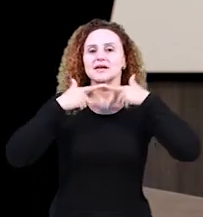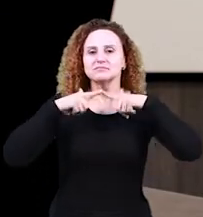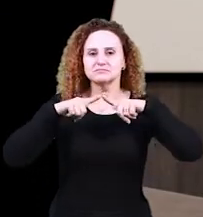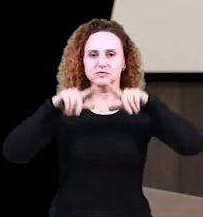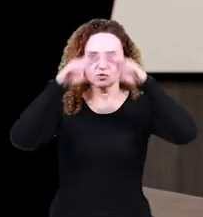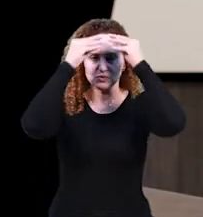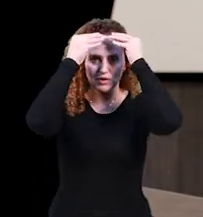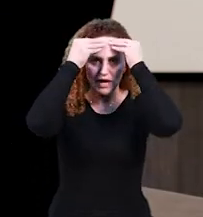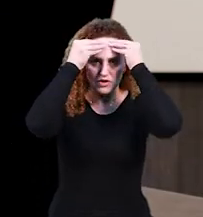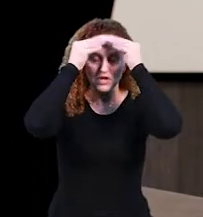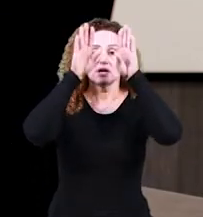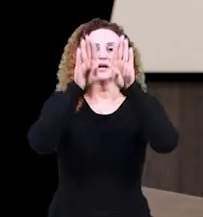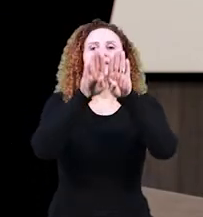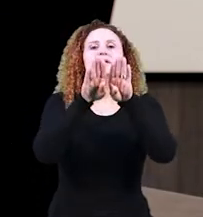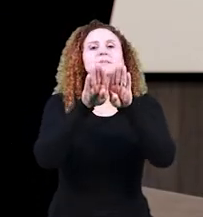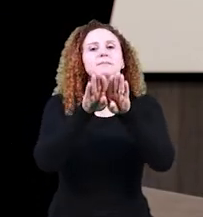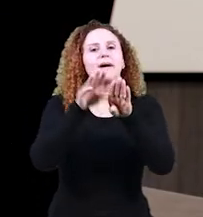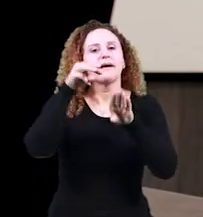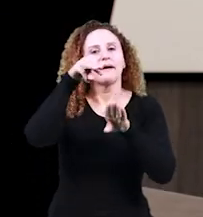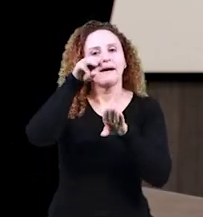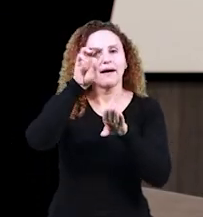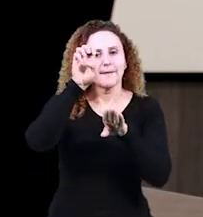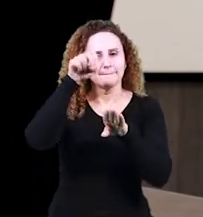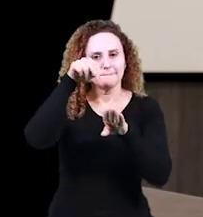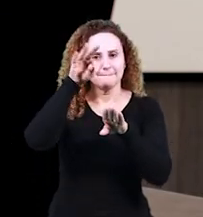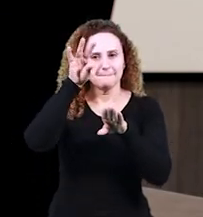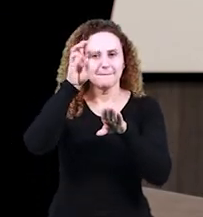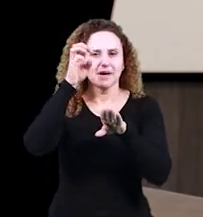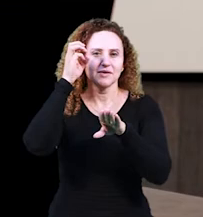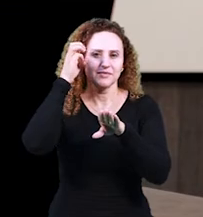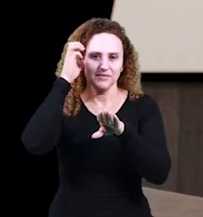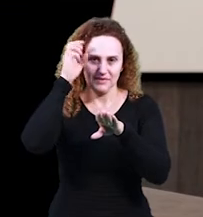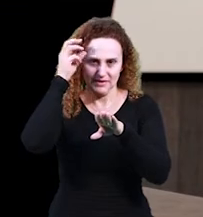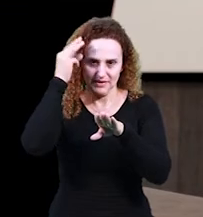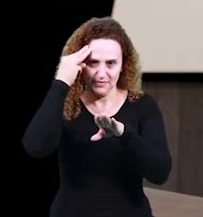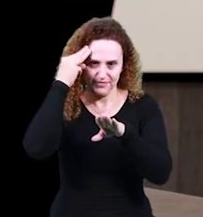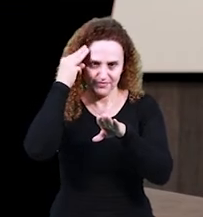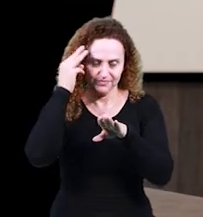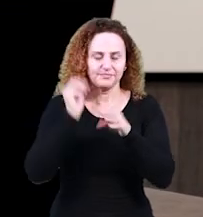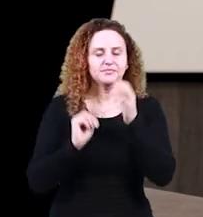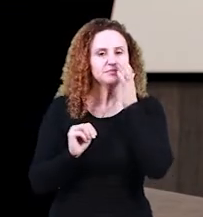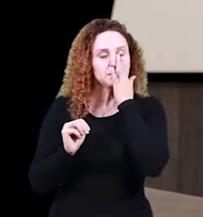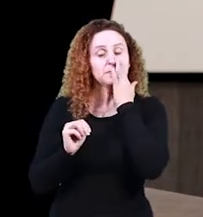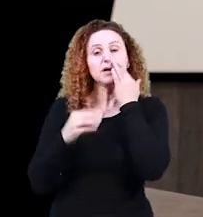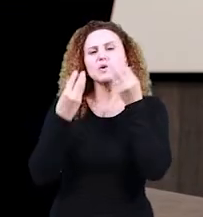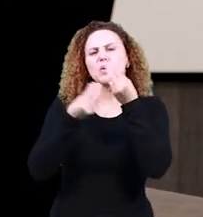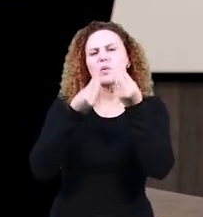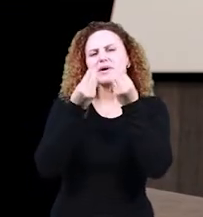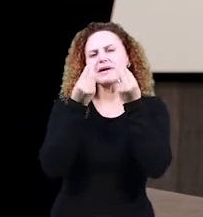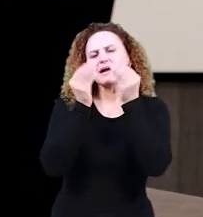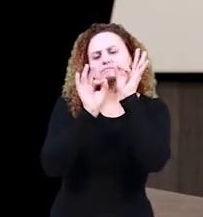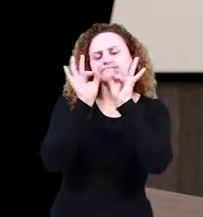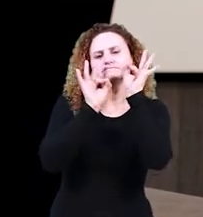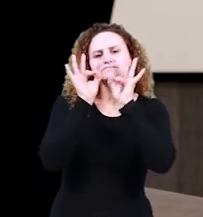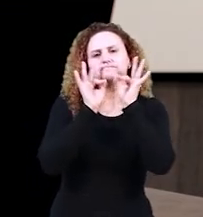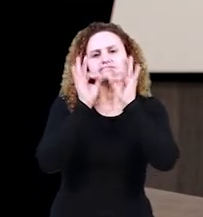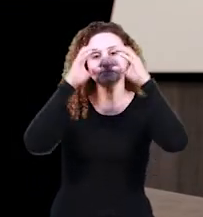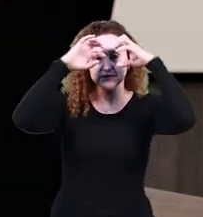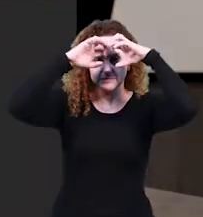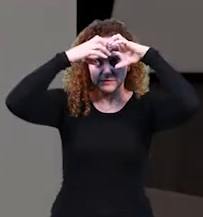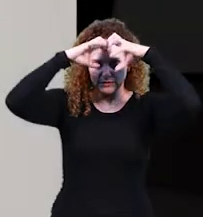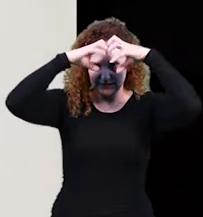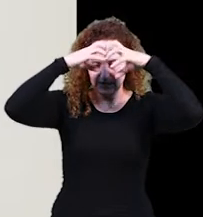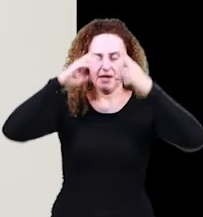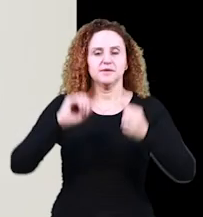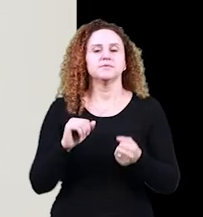busca justamente em é pensar como é que se dá como é que se estrutura a linguagem no cérebro humano a a partir Então